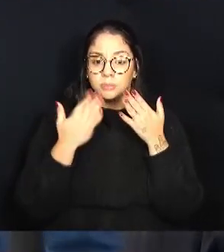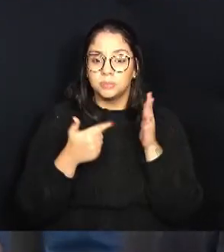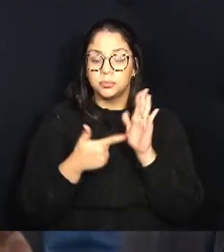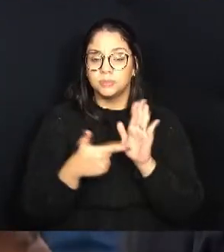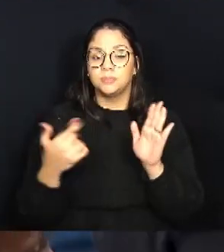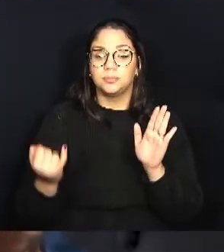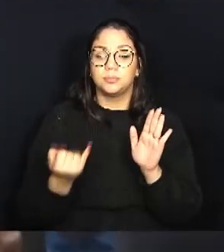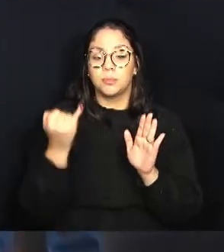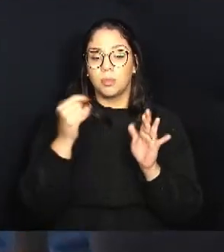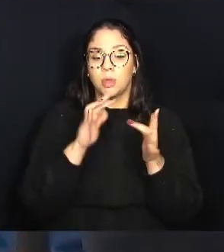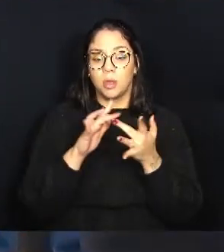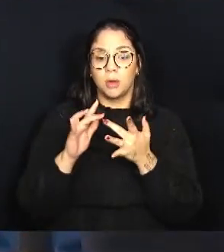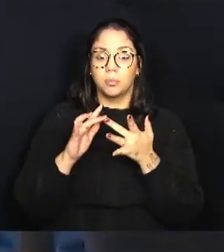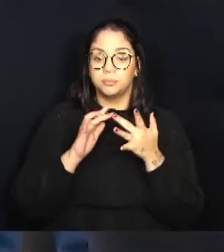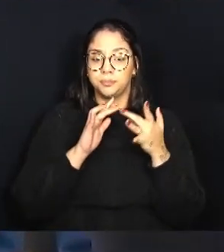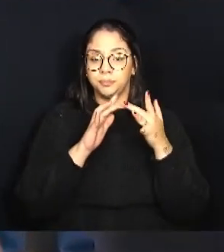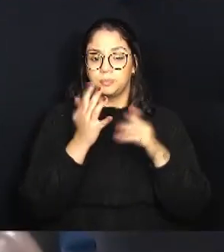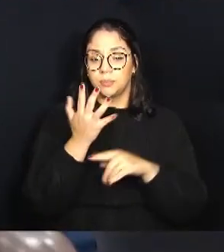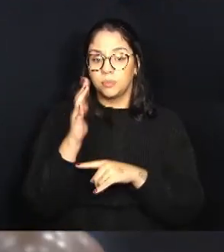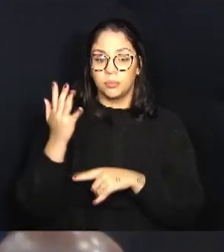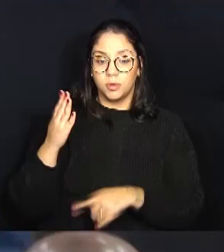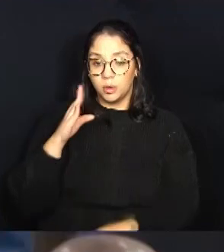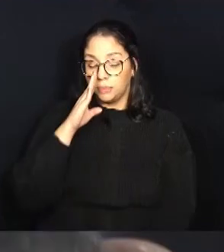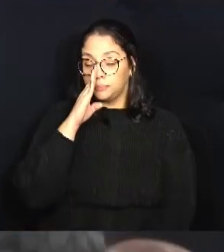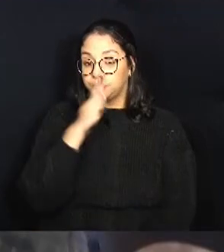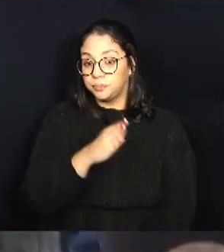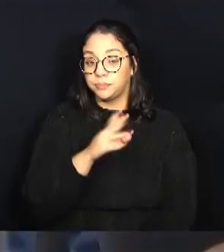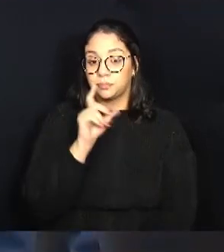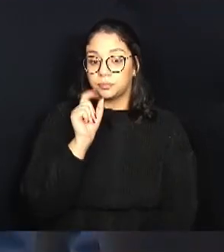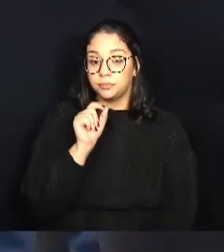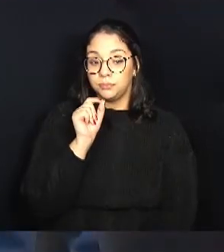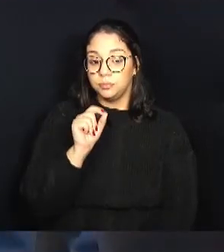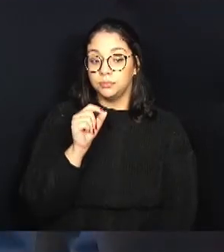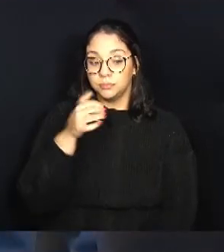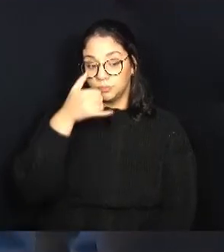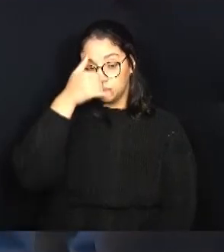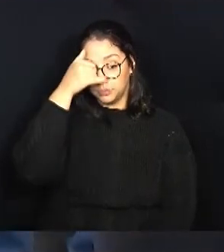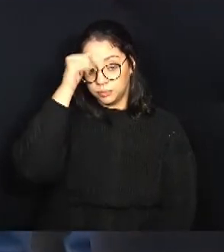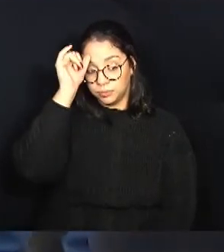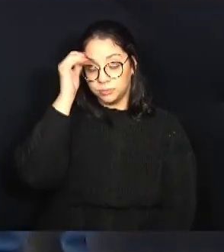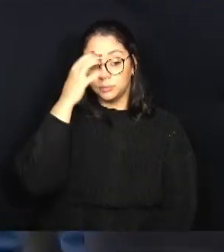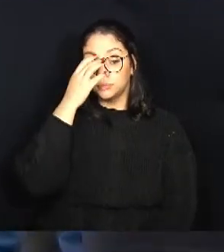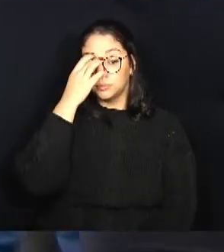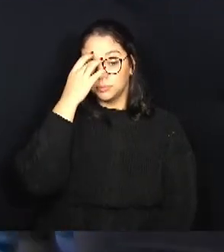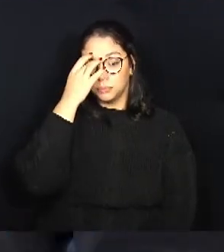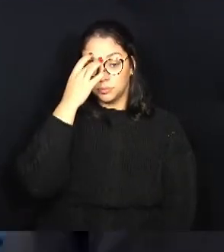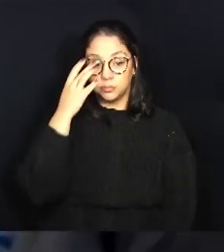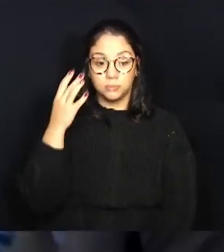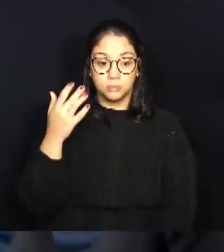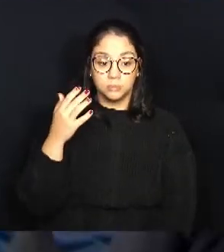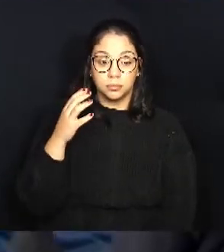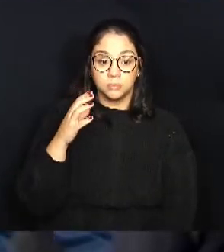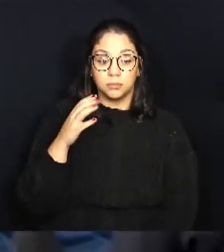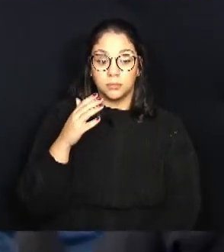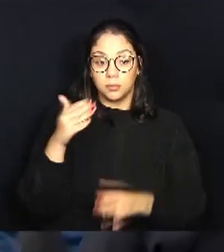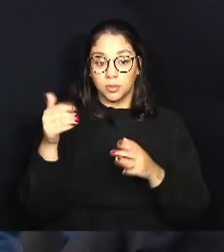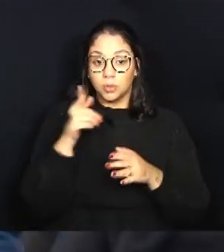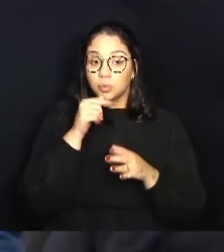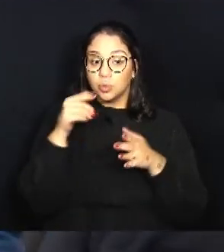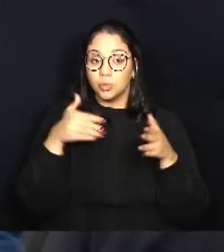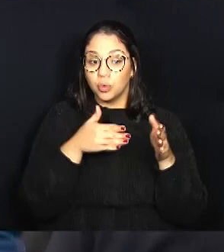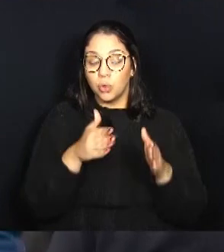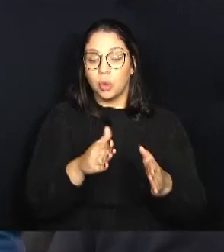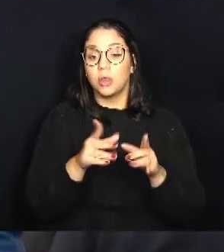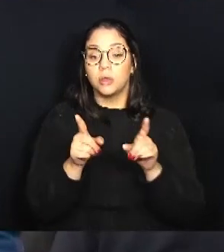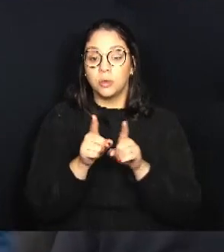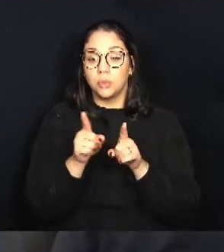contato com a natureza e, acima de tudo, da preservação dos córregos e da fauna. A presidente do Conselho